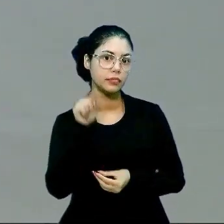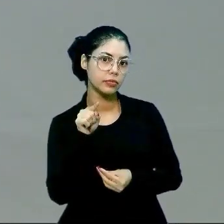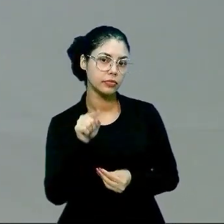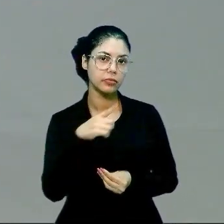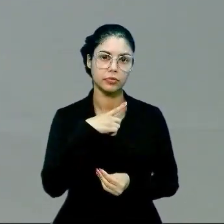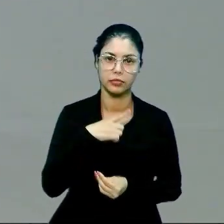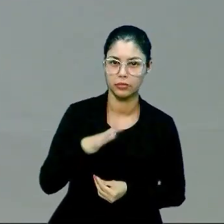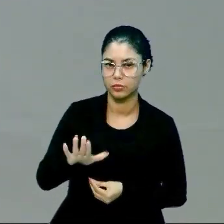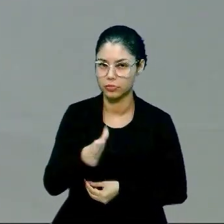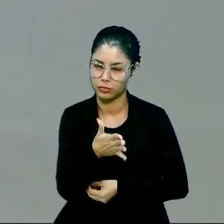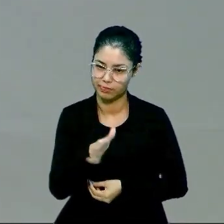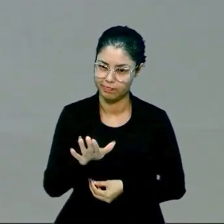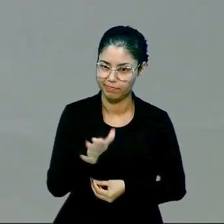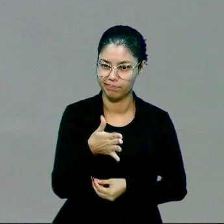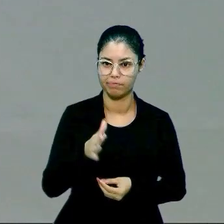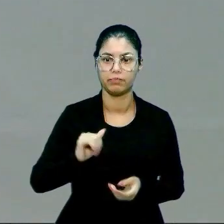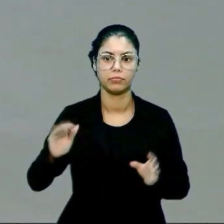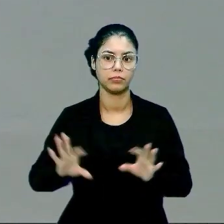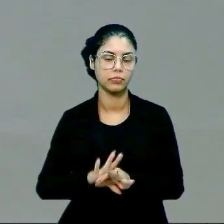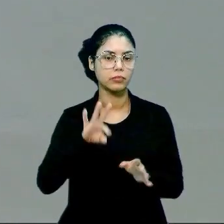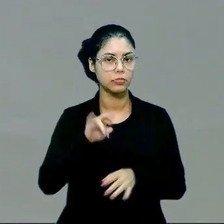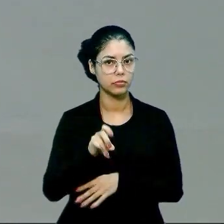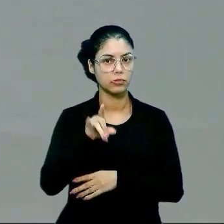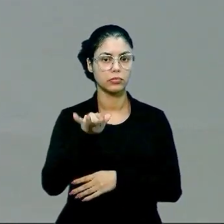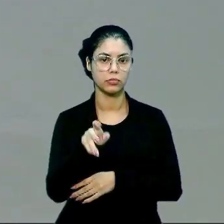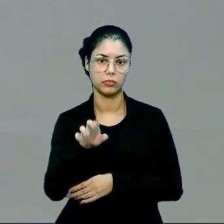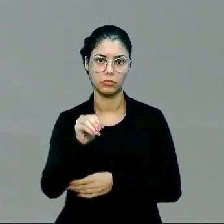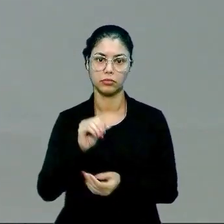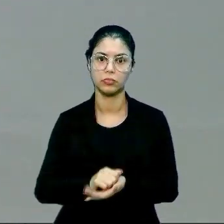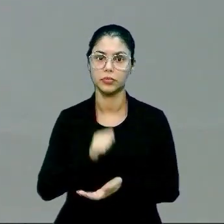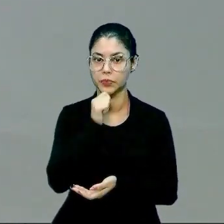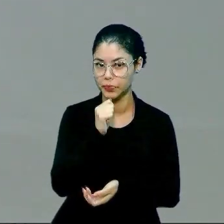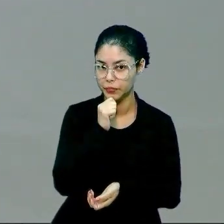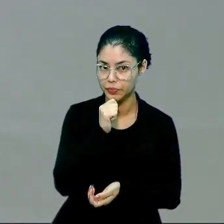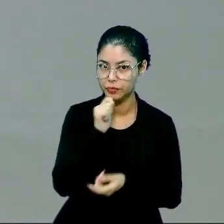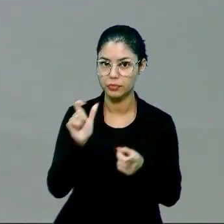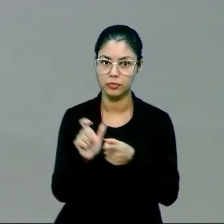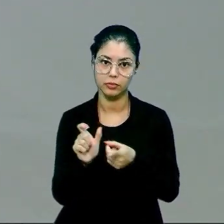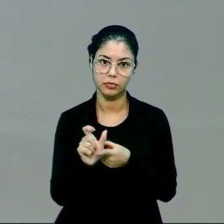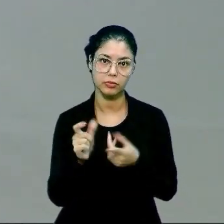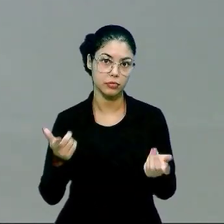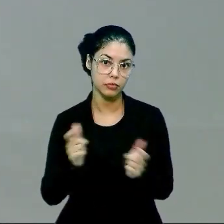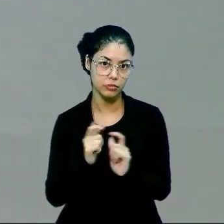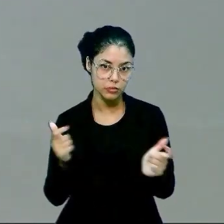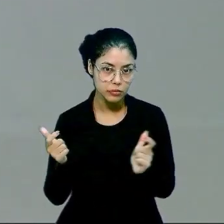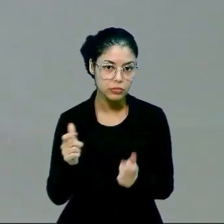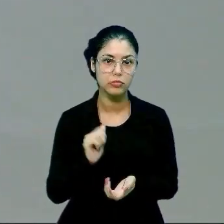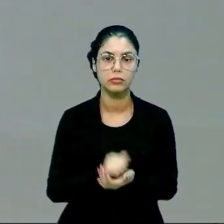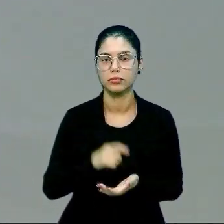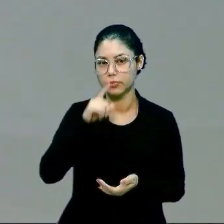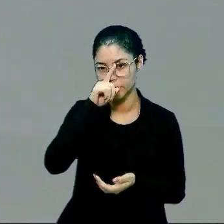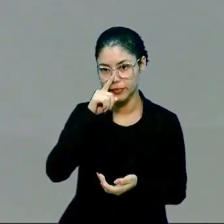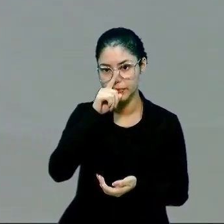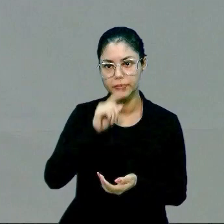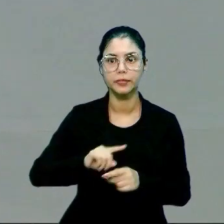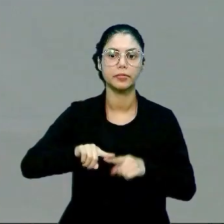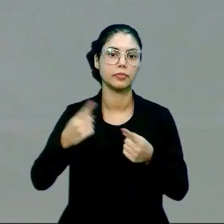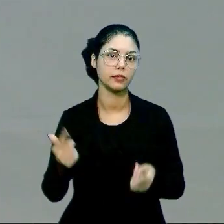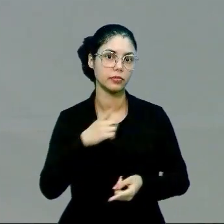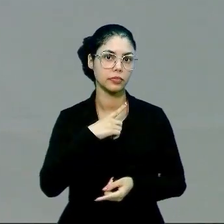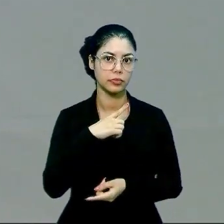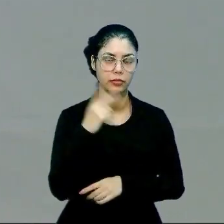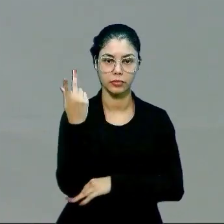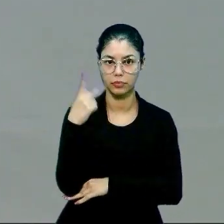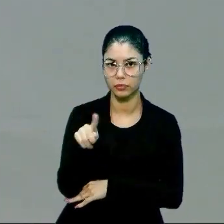aqui a gente tem um período aí relativo, apesar que essa palavra relativa é um tanto quanto perigosa, mas a gente